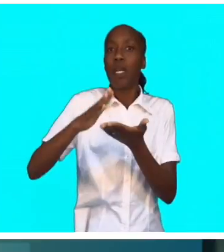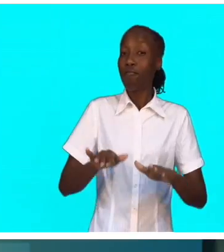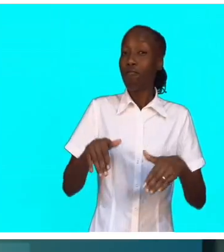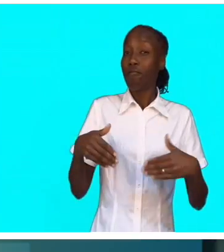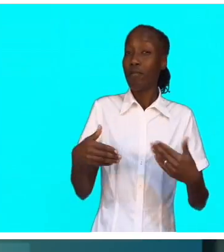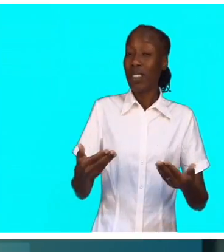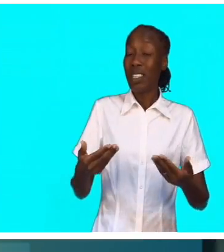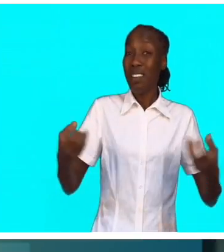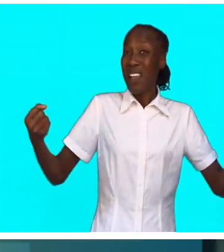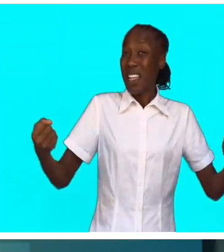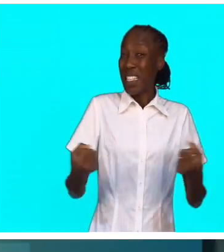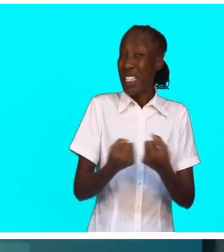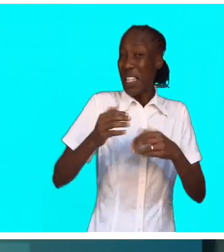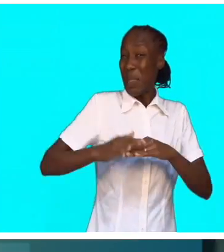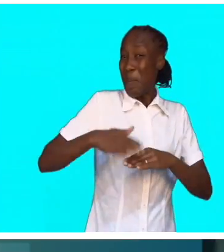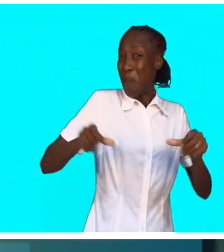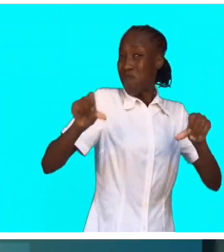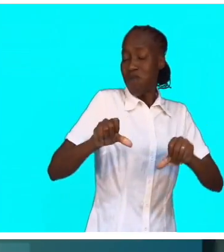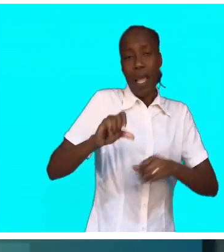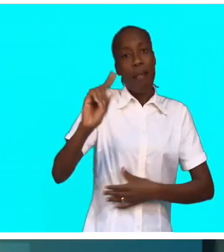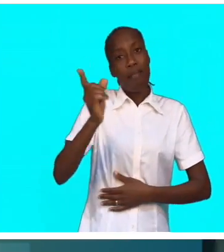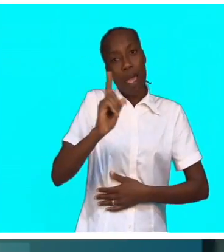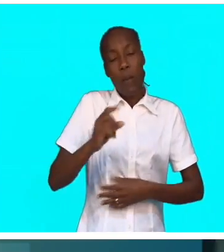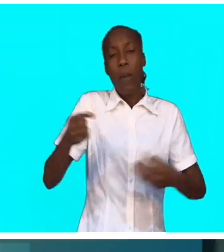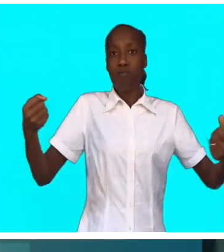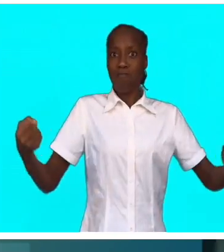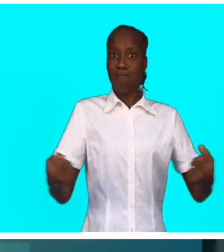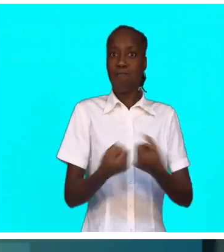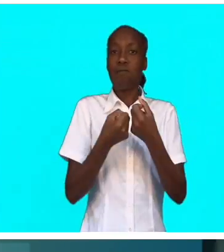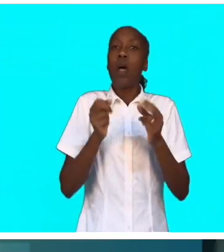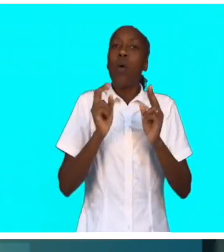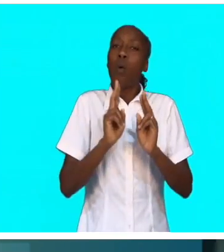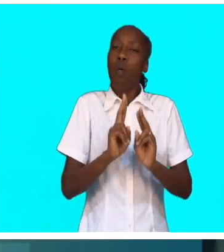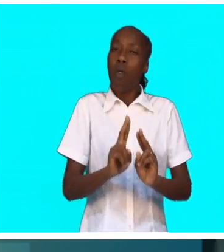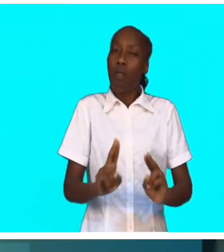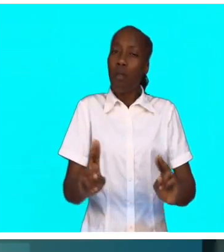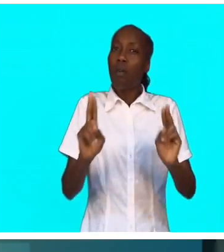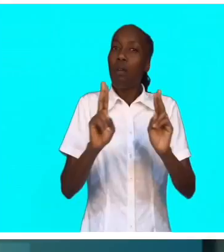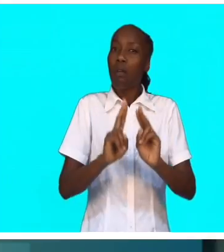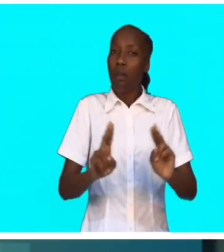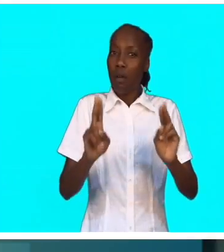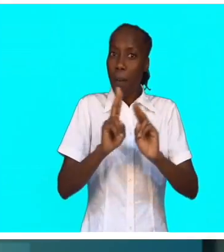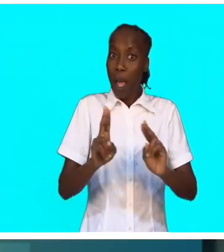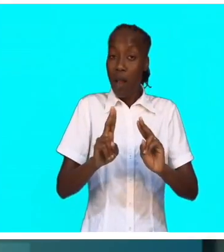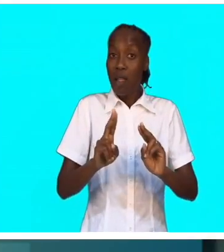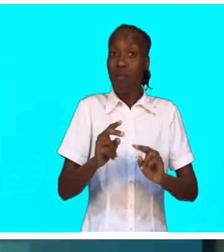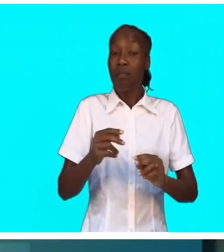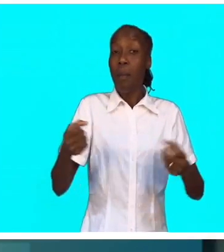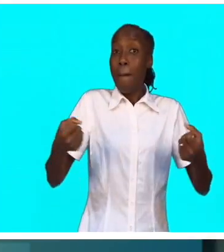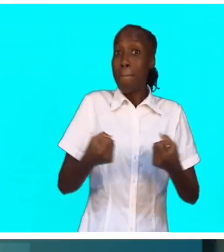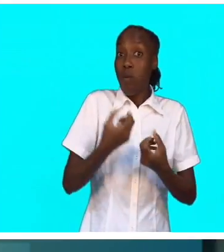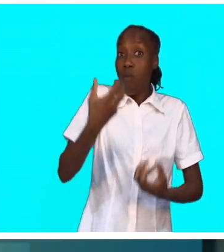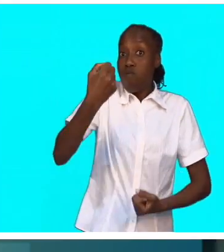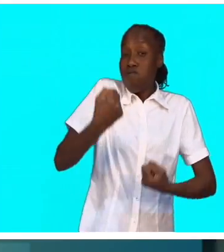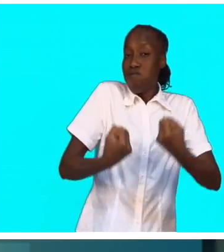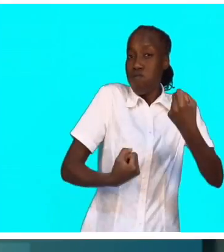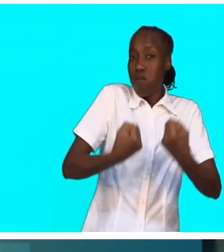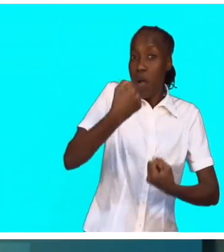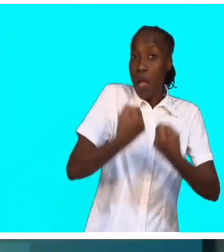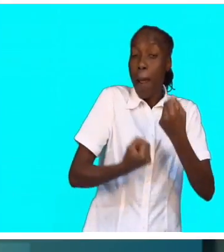taxa. Não acidentes graves, acidentes um pouco razoáveis no caso do embate das